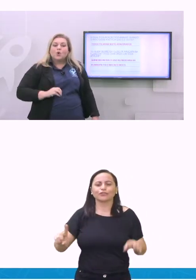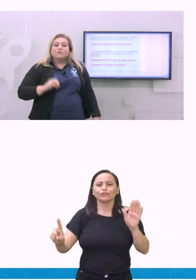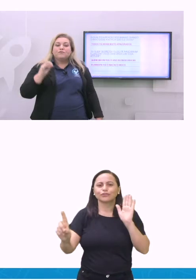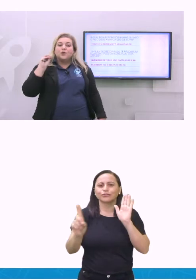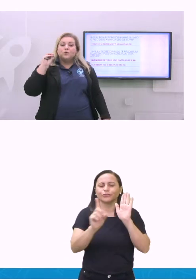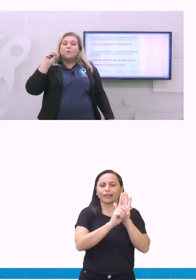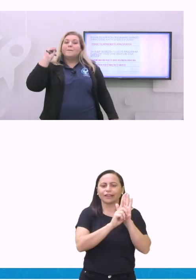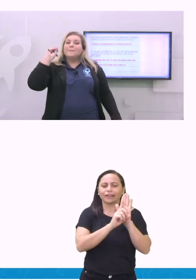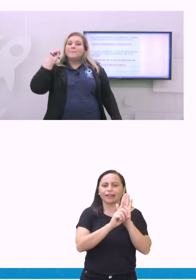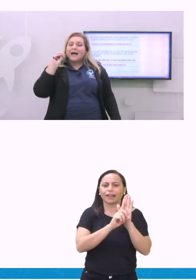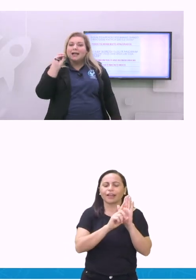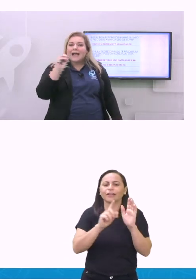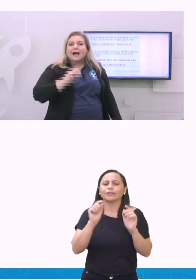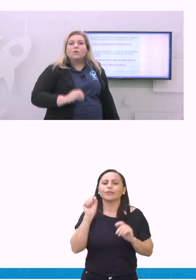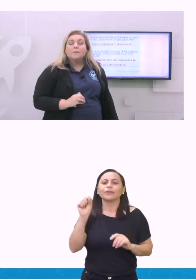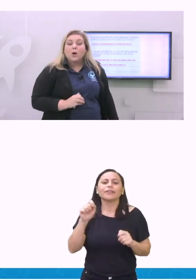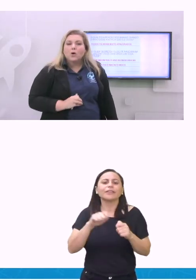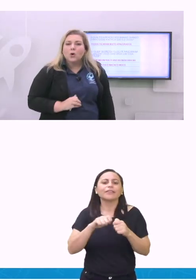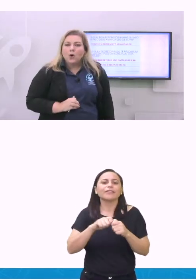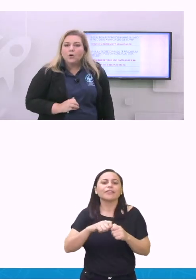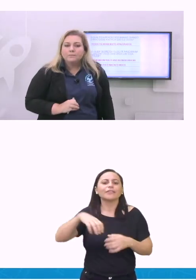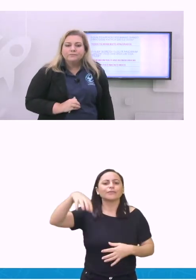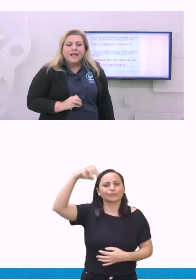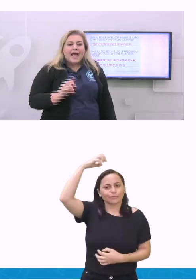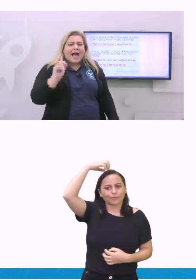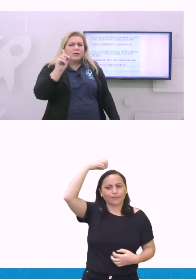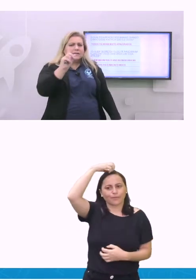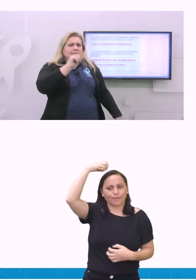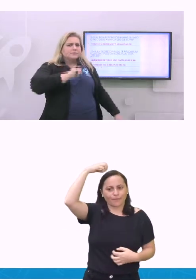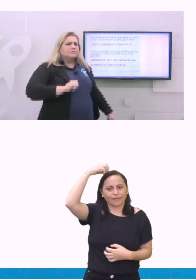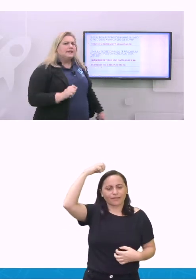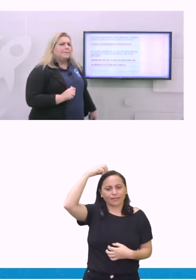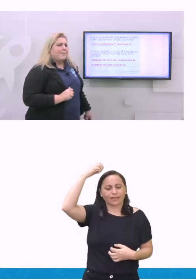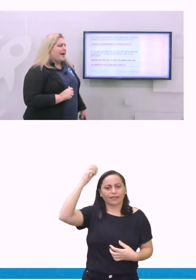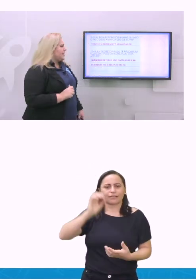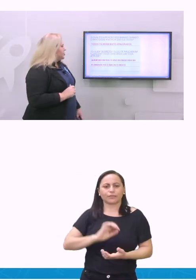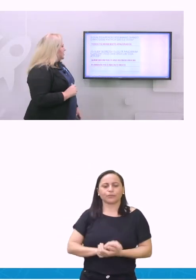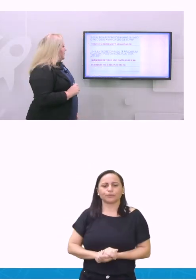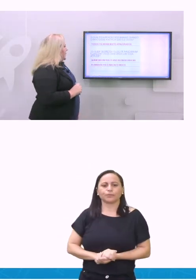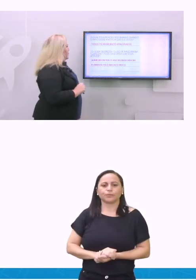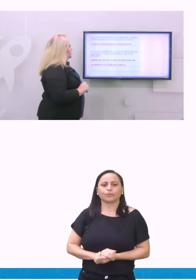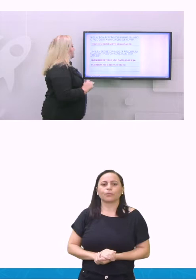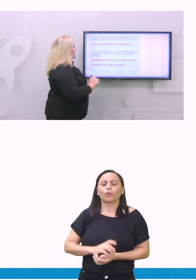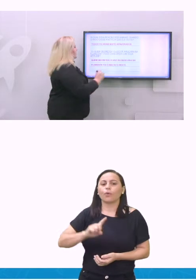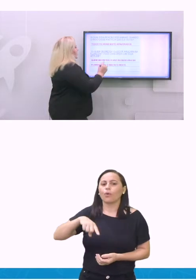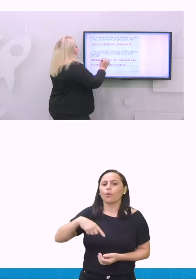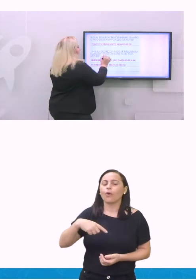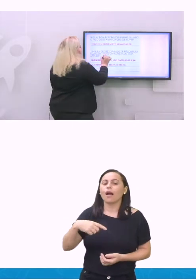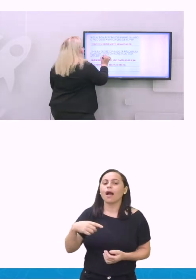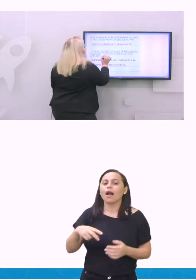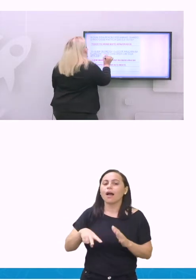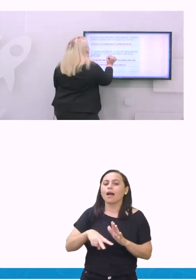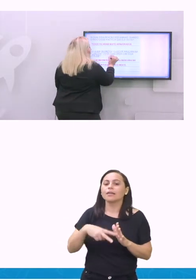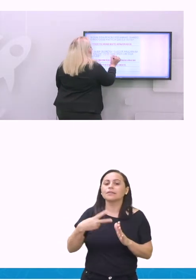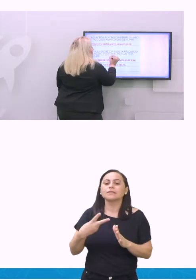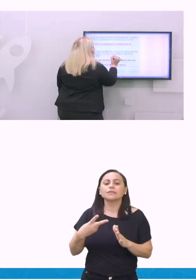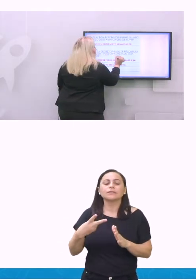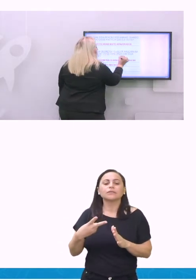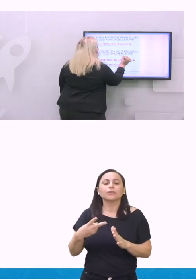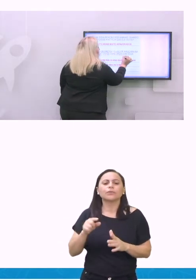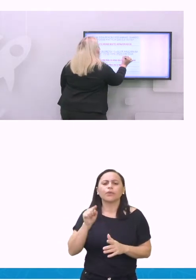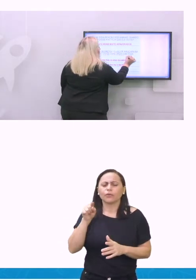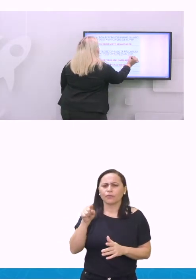uso foi o macaco Mocó. Agora, a segunda parte da pergunta.